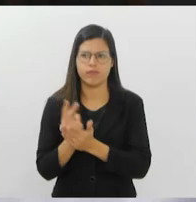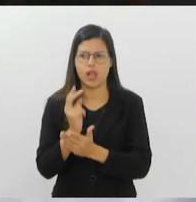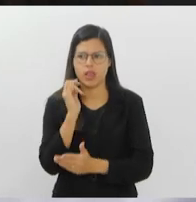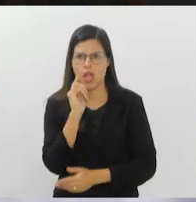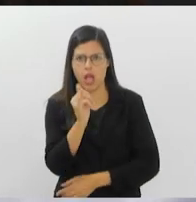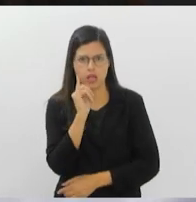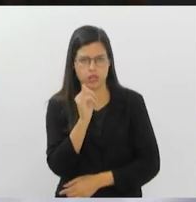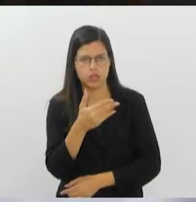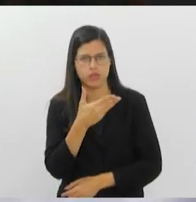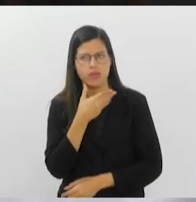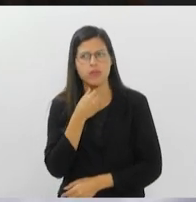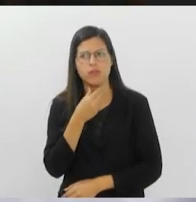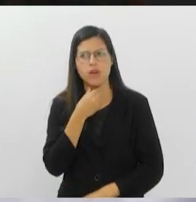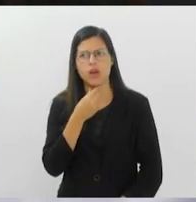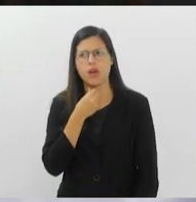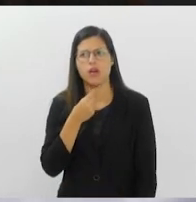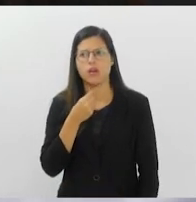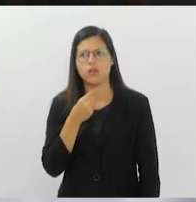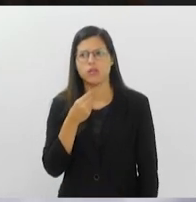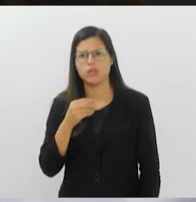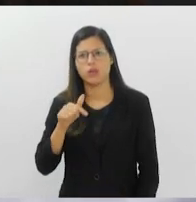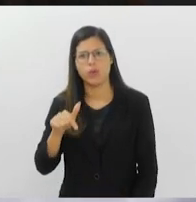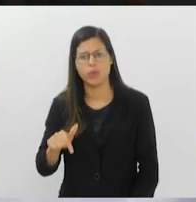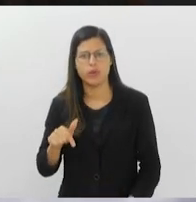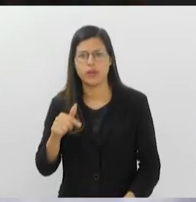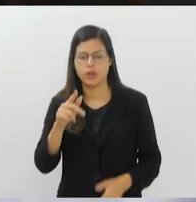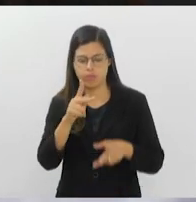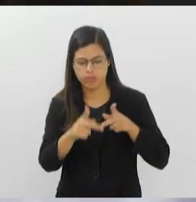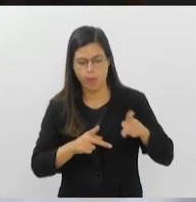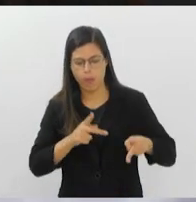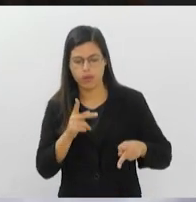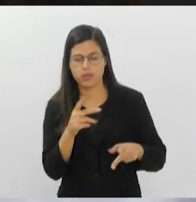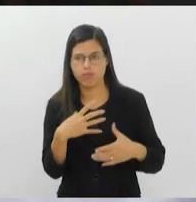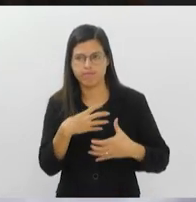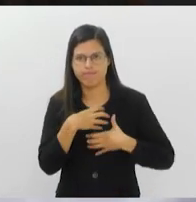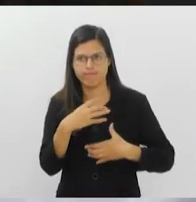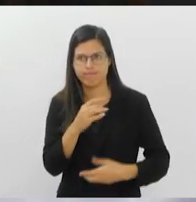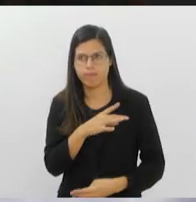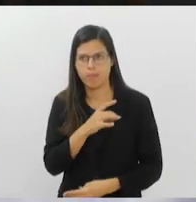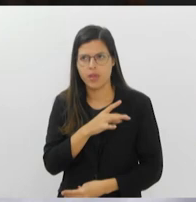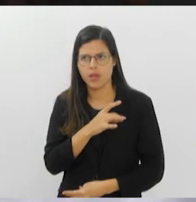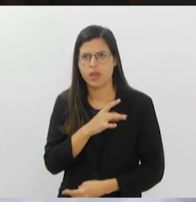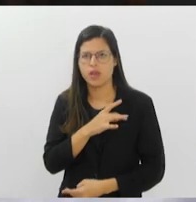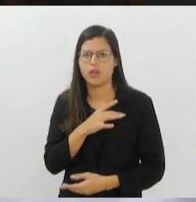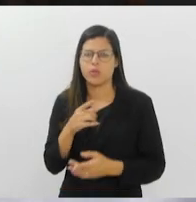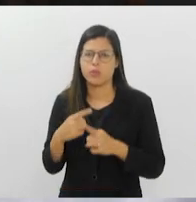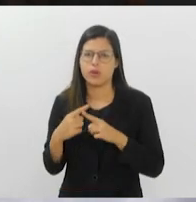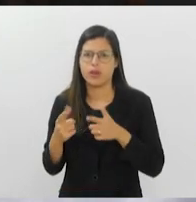narrativas que alimentam o medo na população para sustentar as suas práticas de controle.